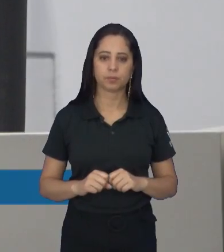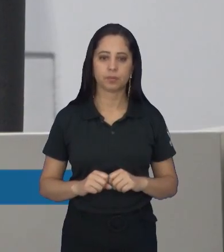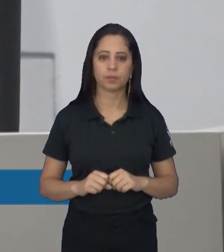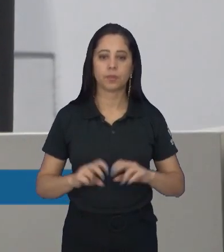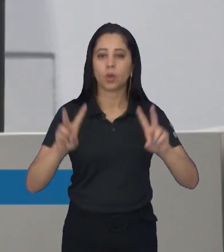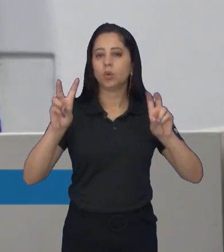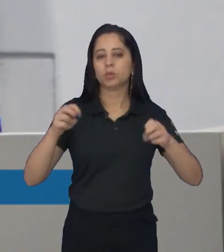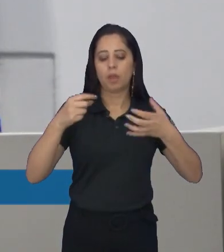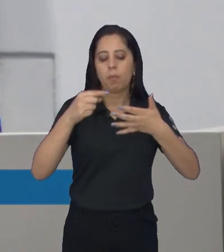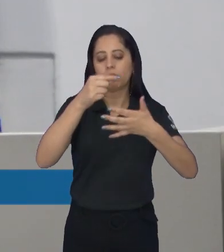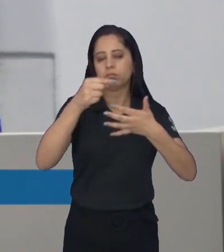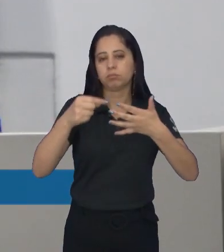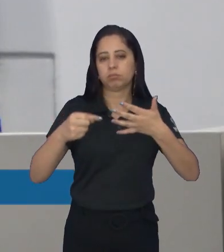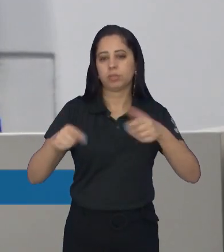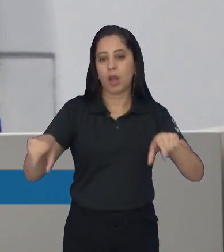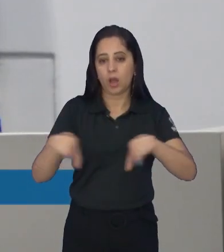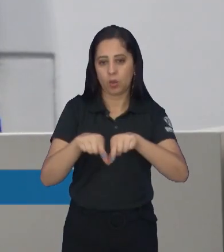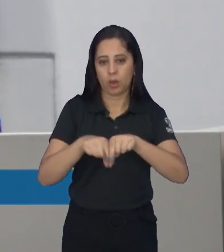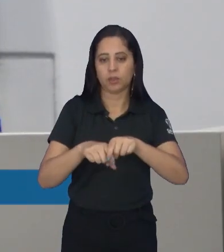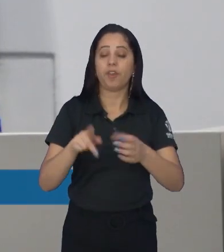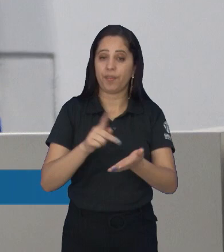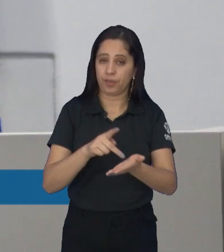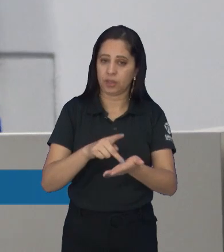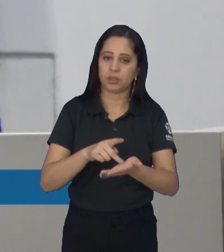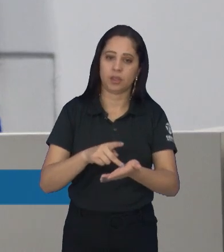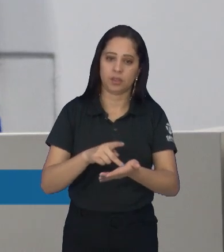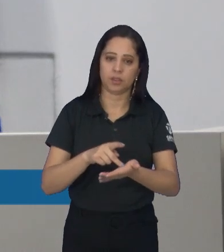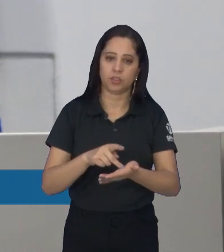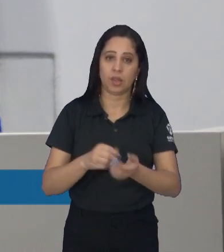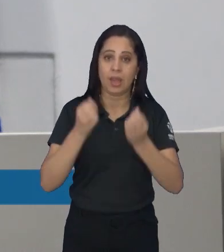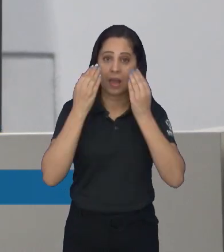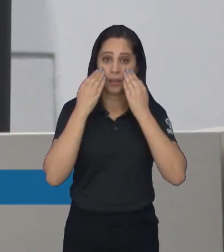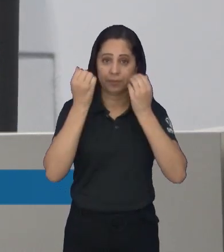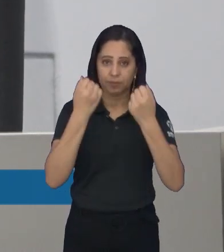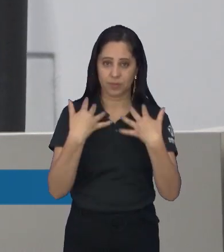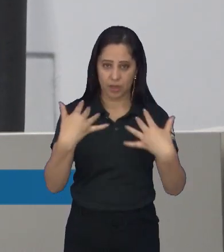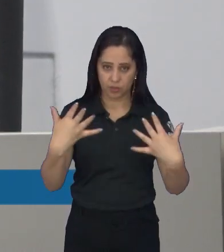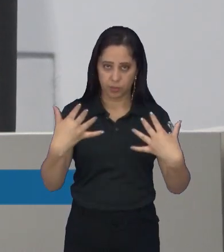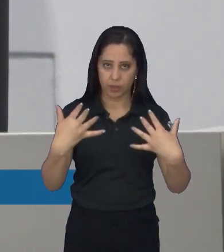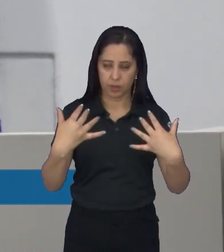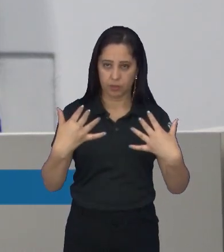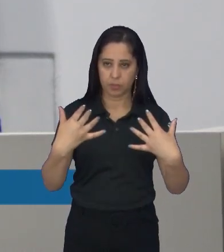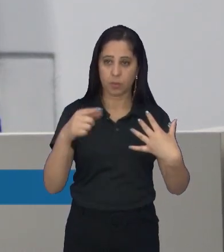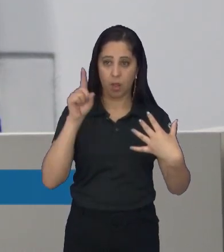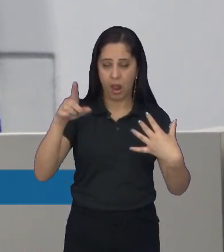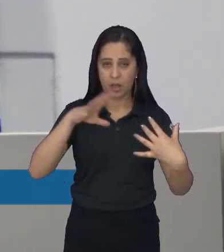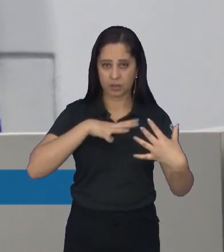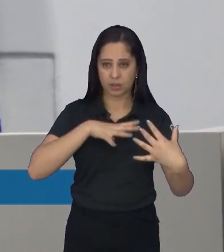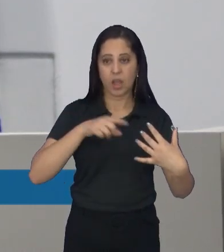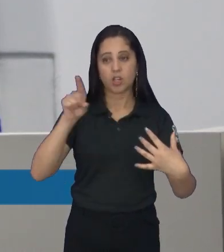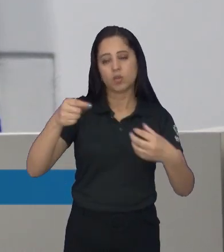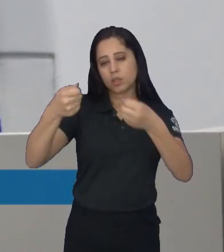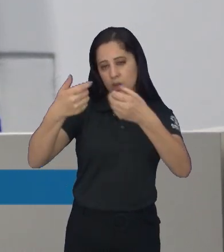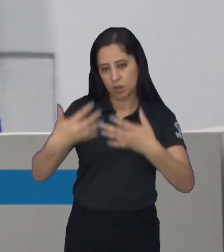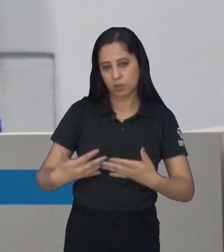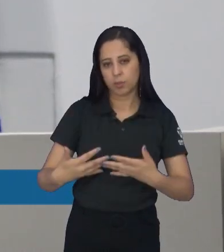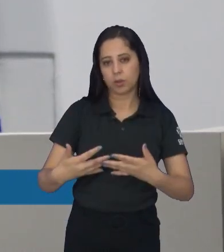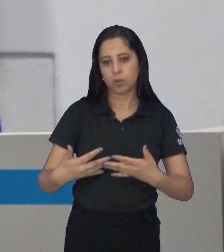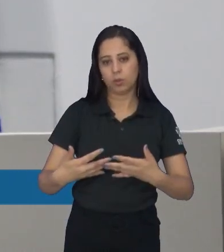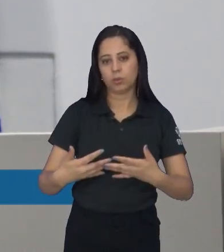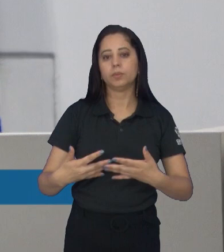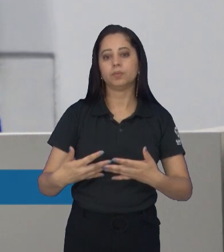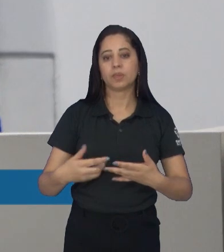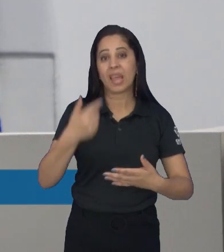às obras das quadras é realmente Na Na audiência pública do centro você havia comentado comigo eu coloquei esse assunto